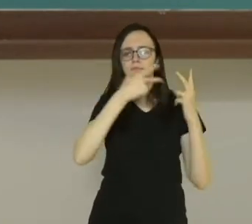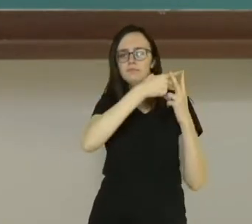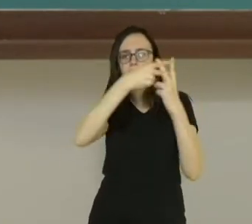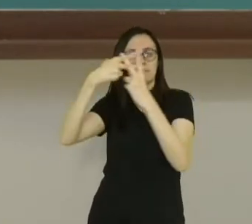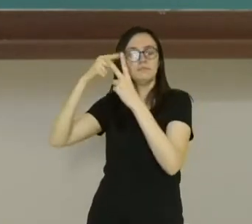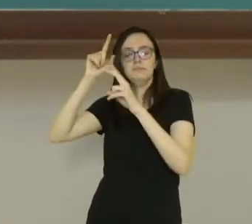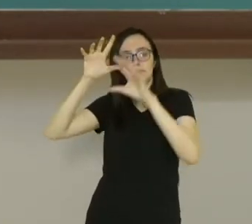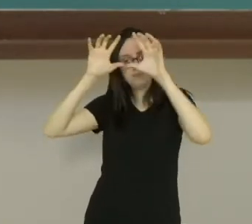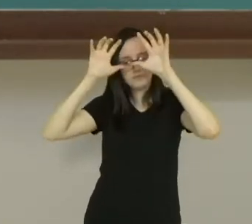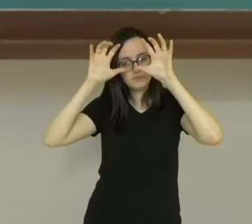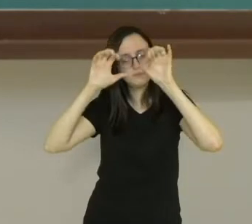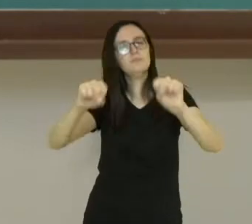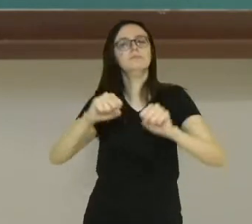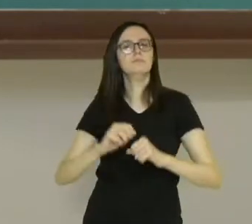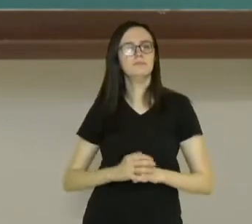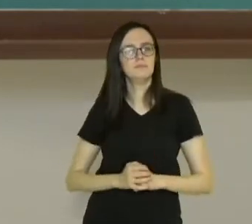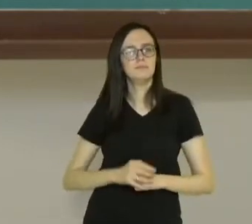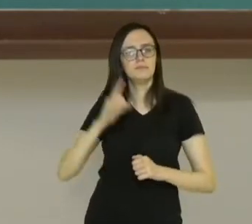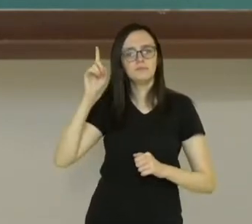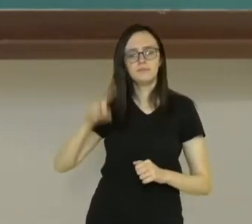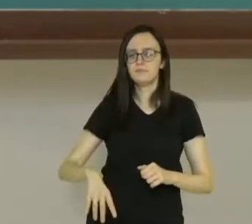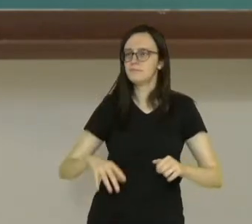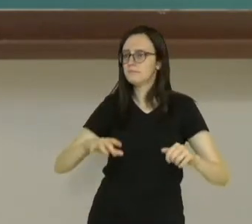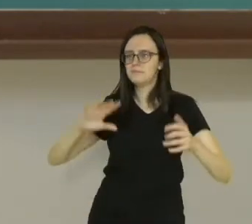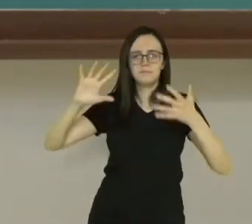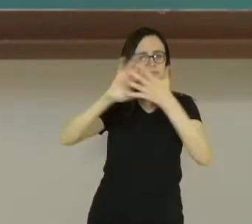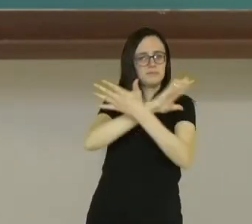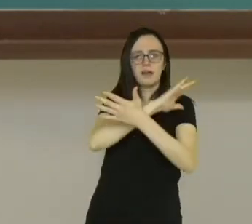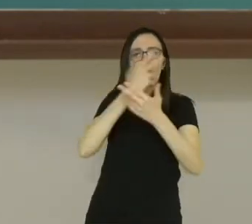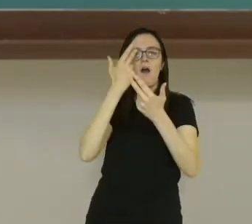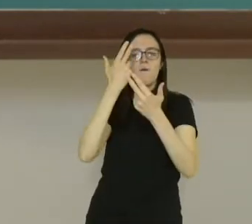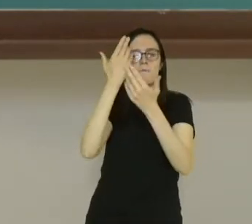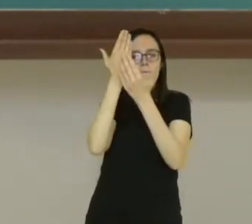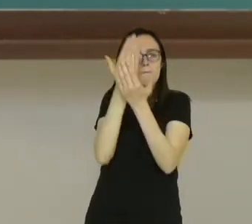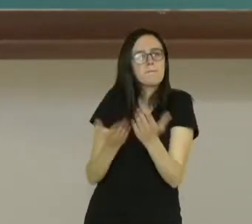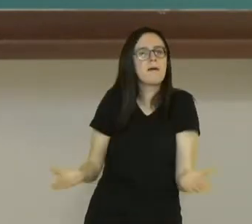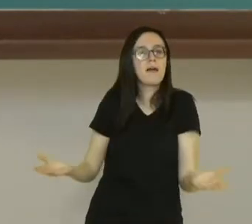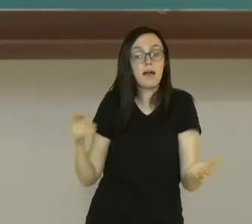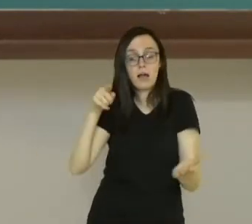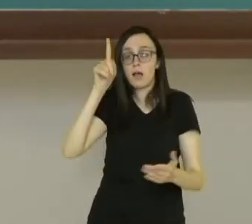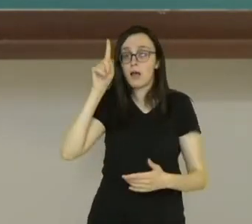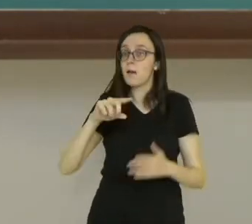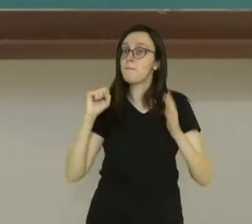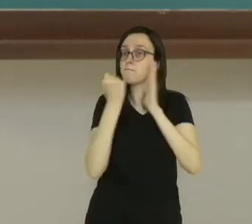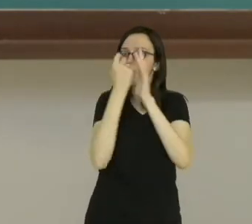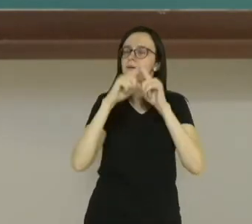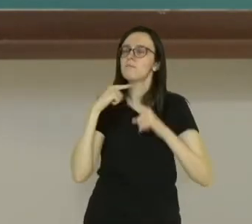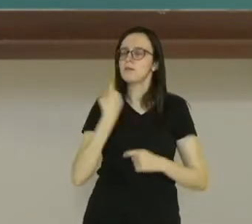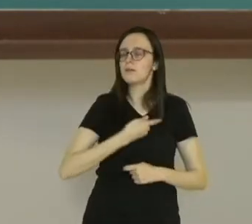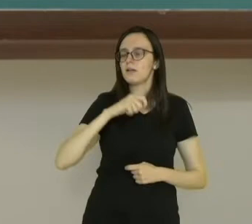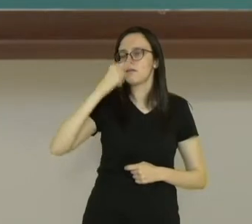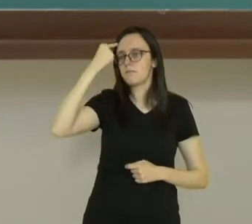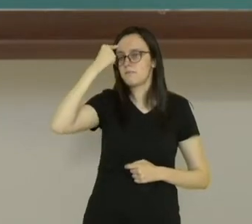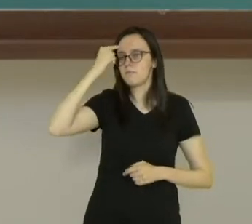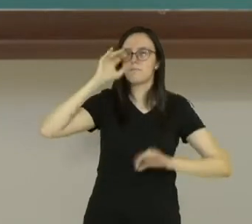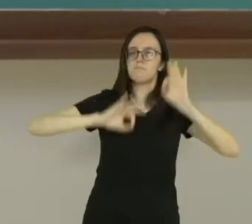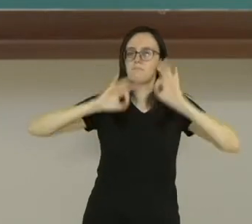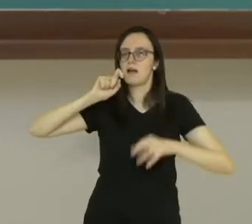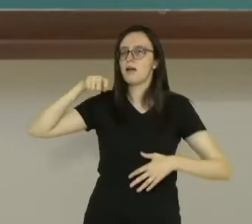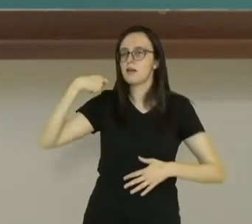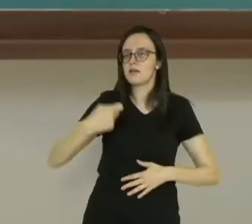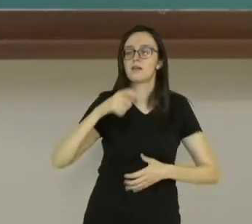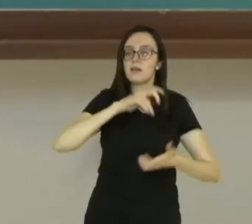a tomada da Bastilha, a queda da Bastilha. Esse é o acontecimento símbolo, mas a gente tem que pensar uma parada sobre a